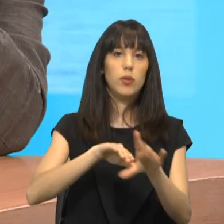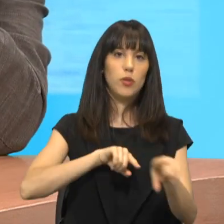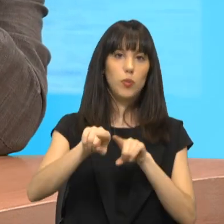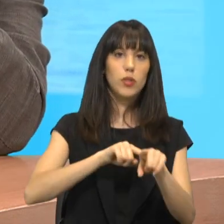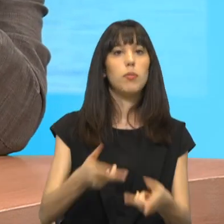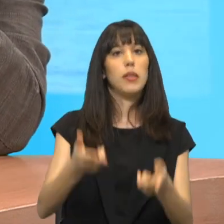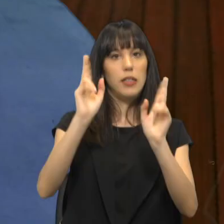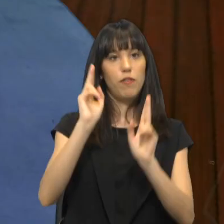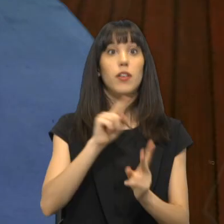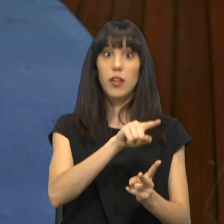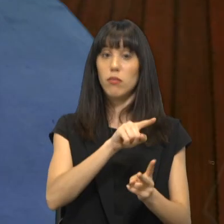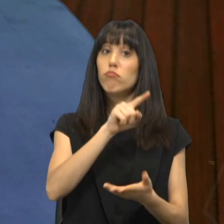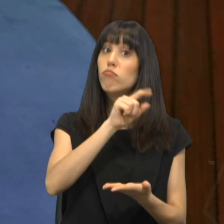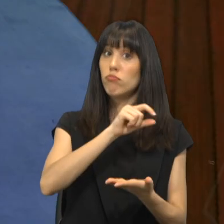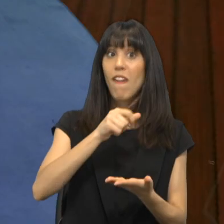livre participação política.